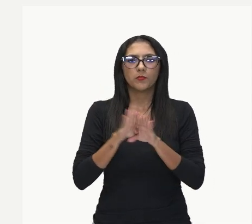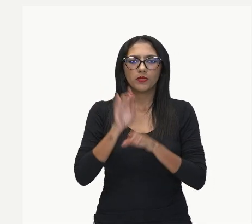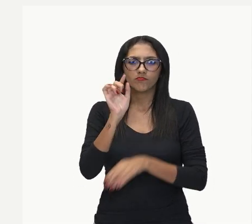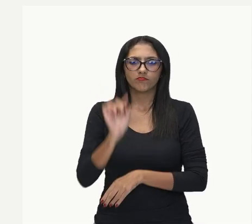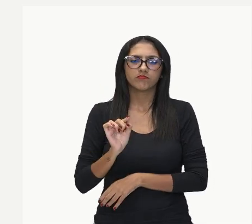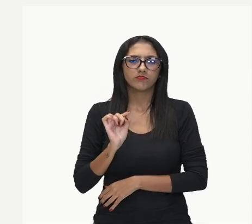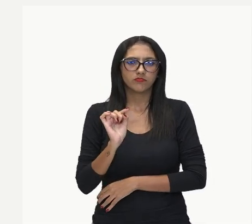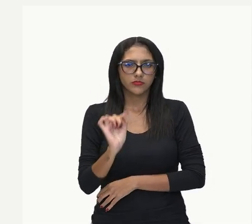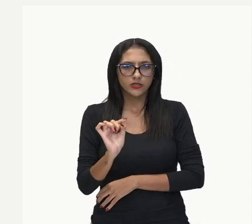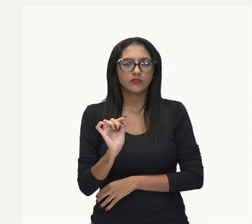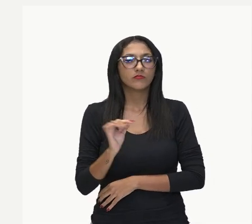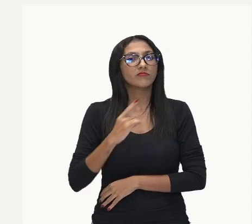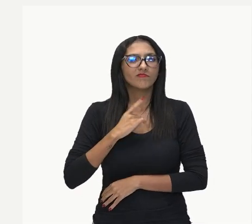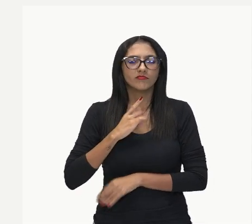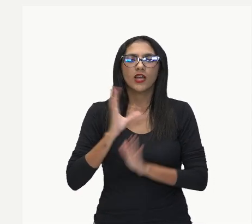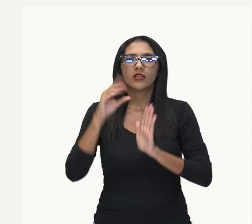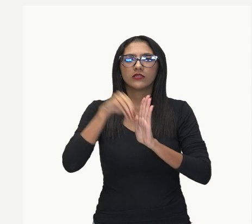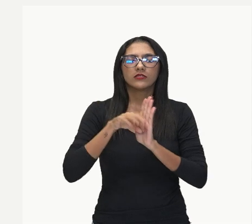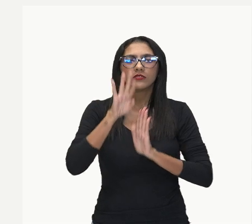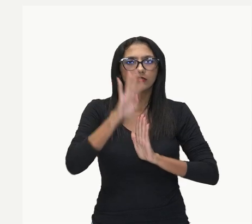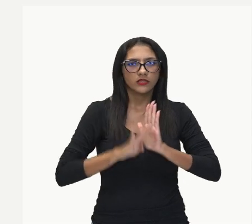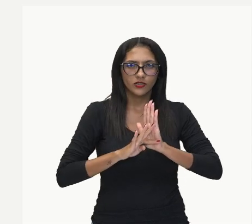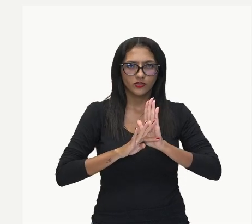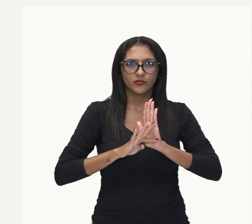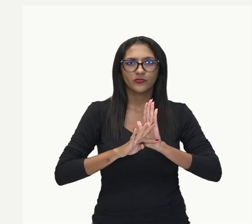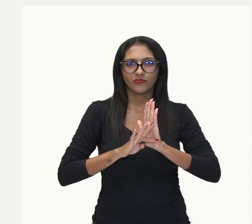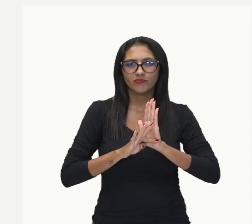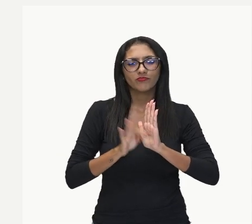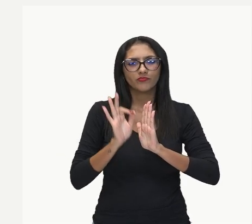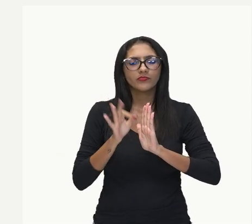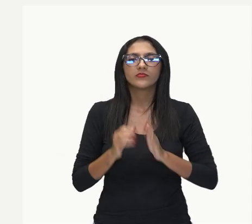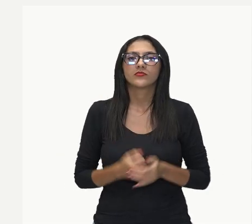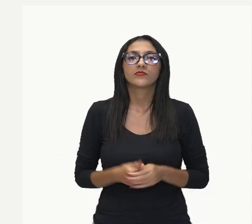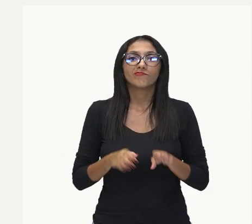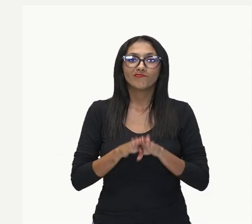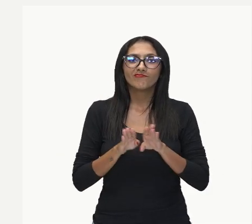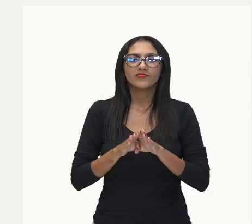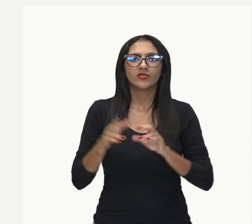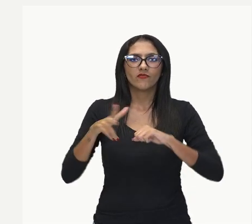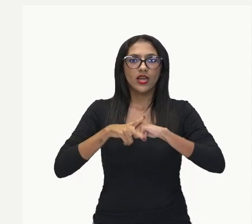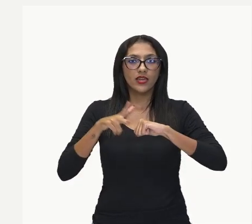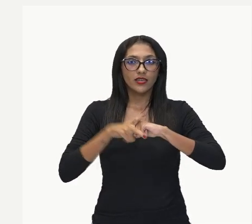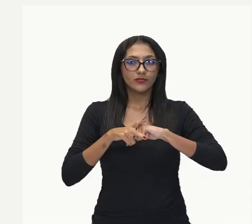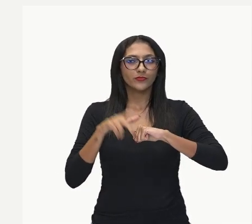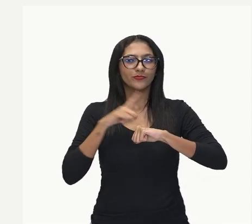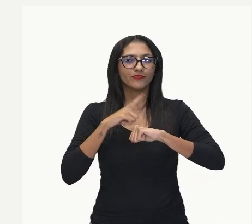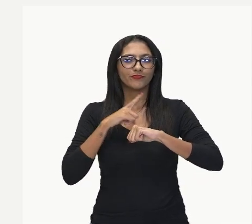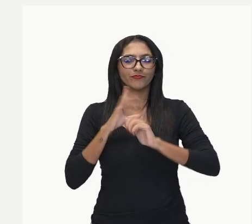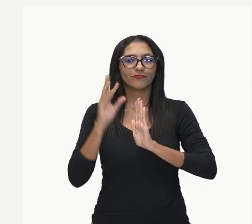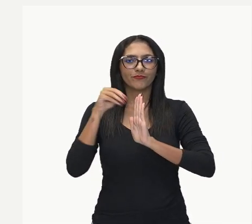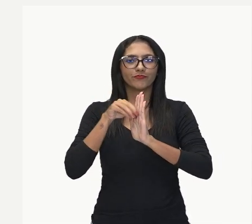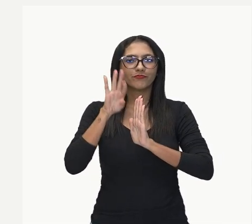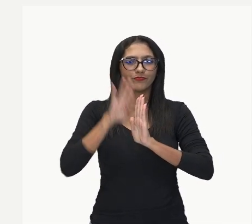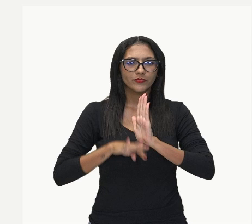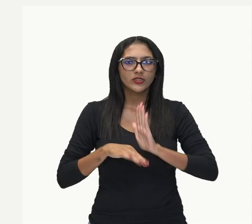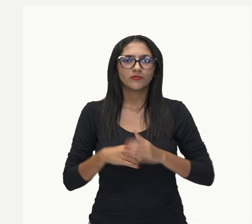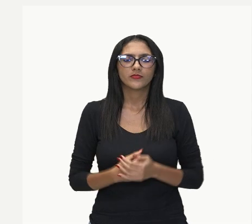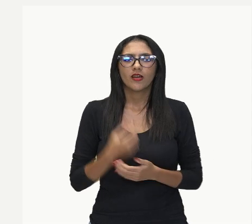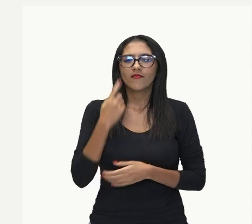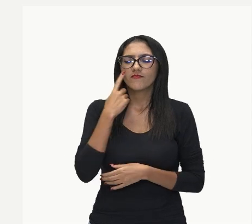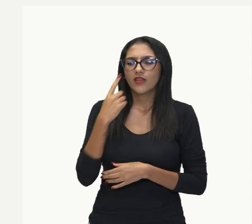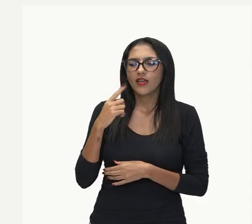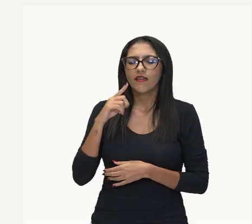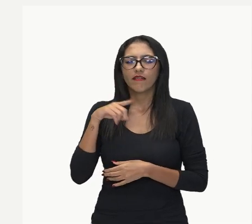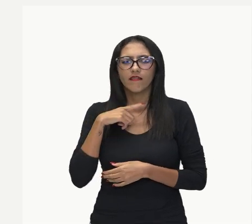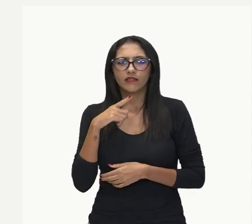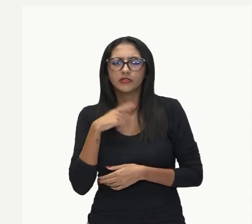interrogação, presente também no texto. Ok? Os verbos de sende, olha só. Coçou a perninha